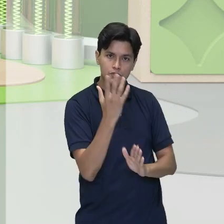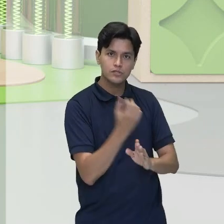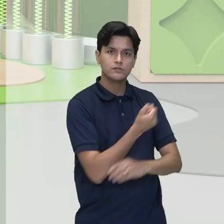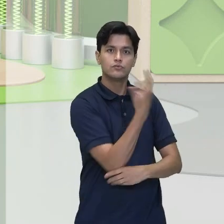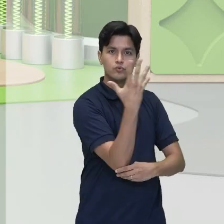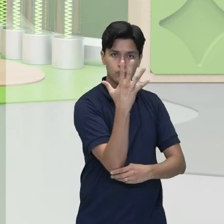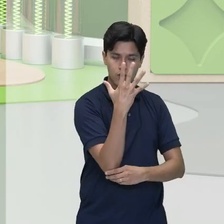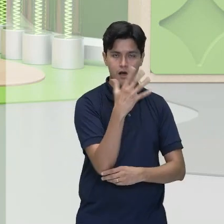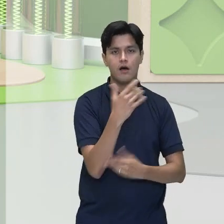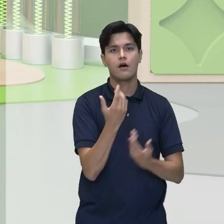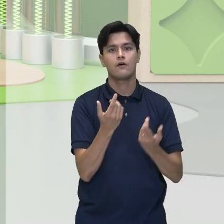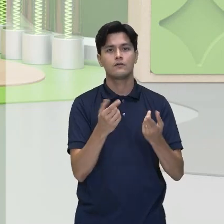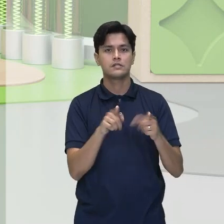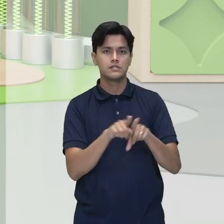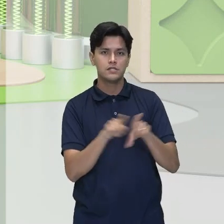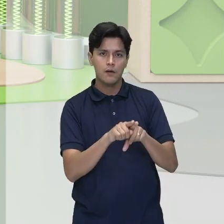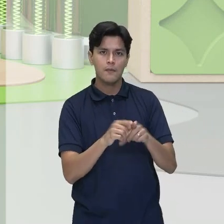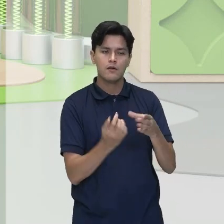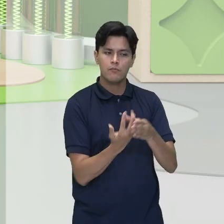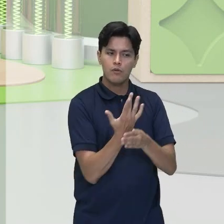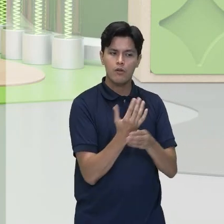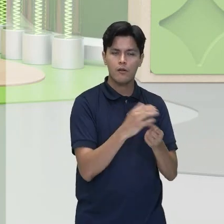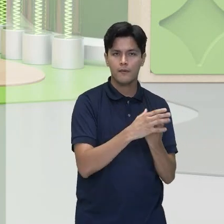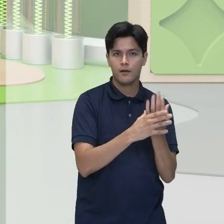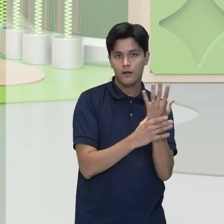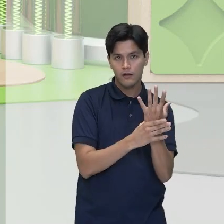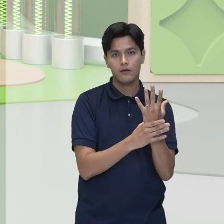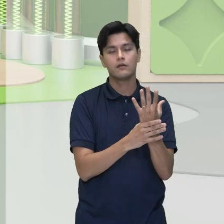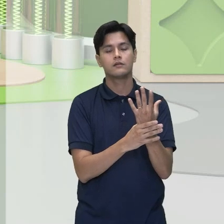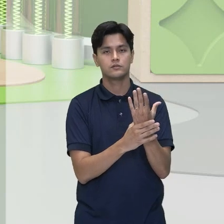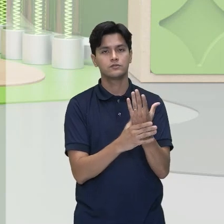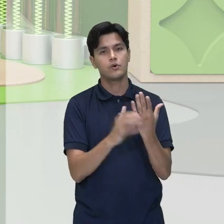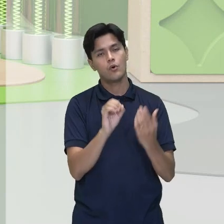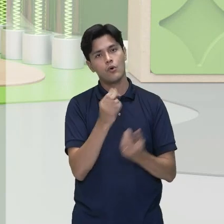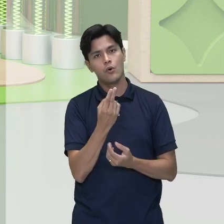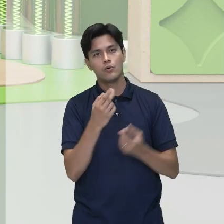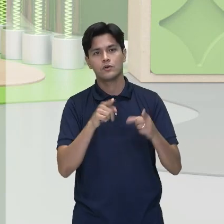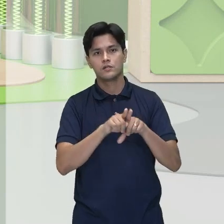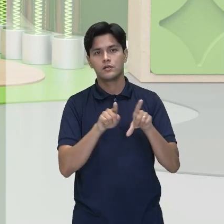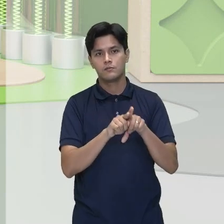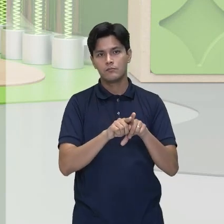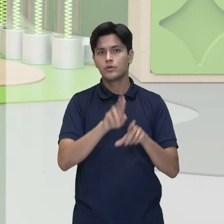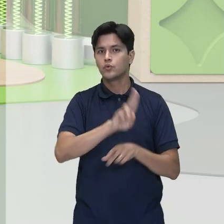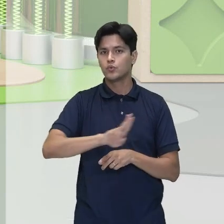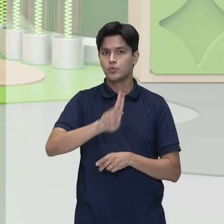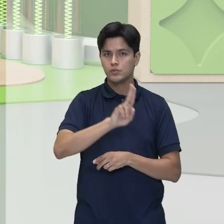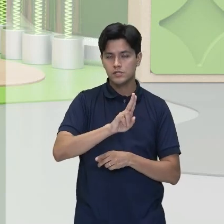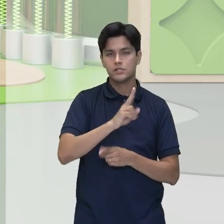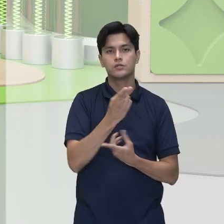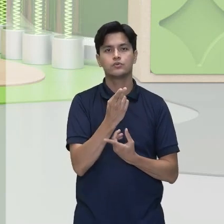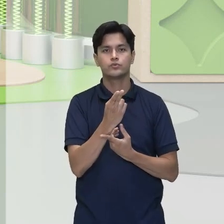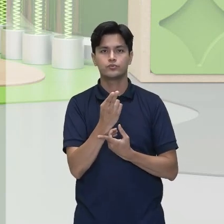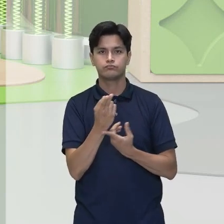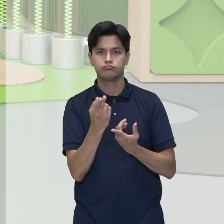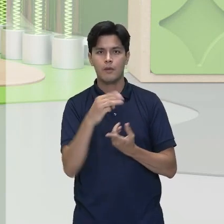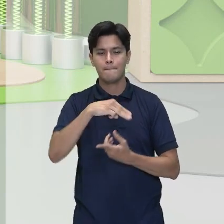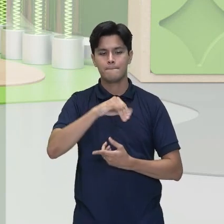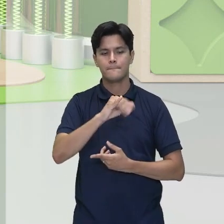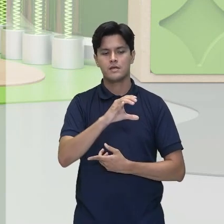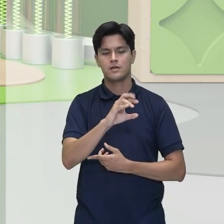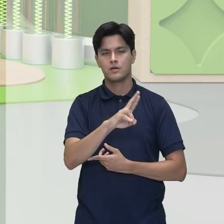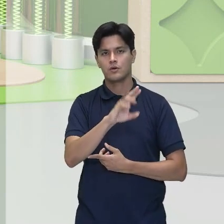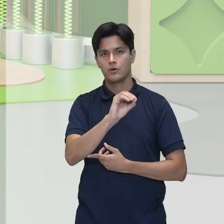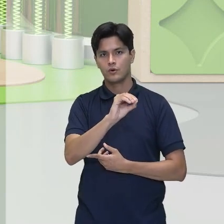são produzidas por plantas menores, podem ser produzidas até mesmo por micro-organismos.